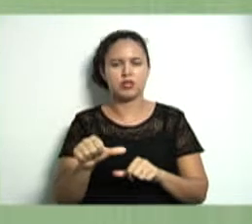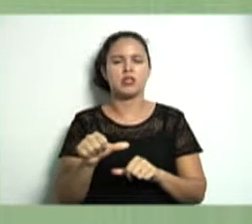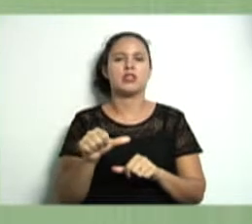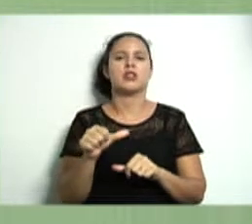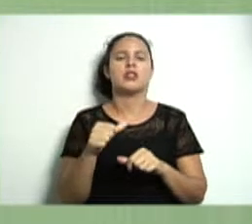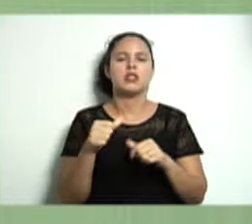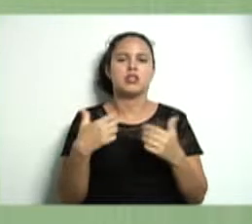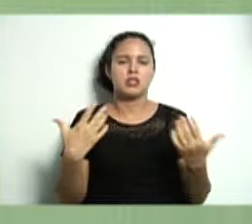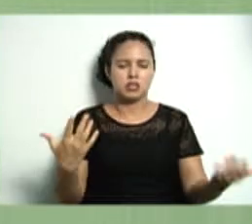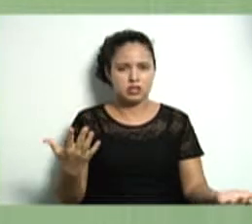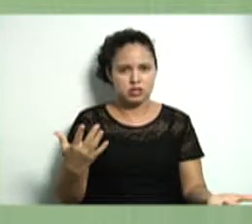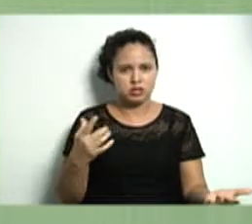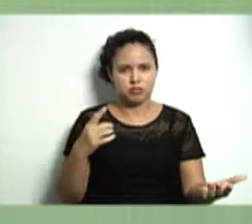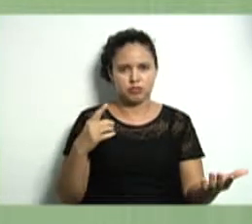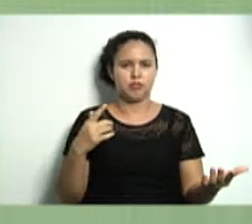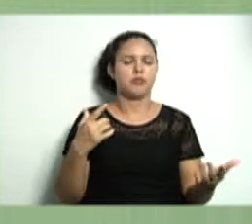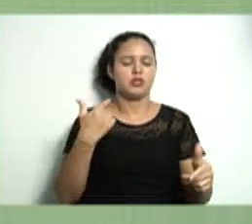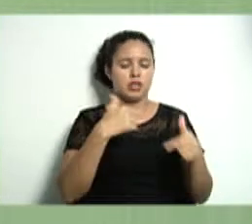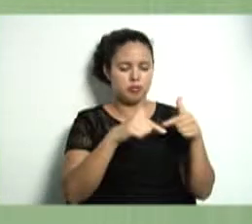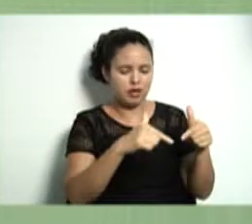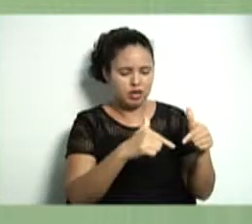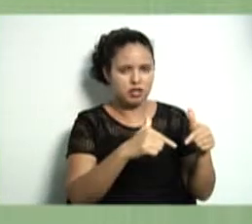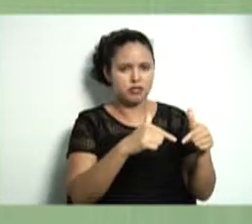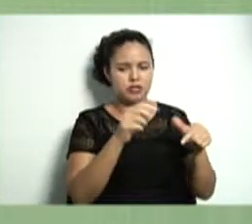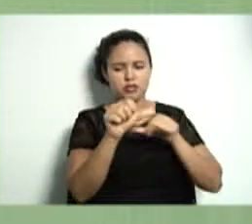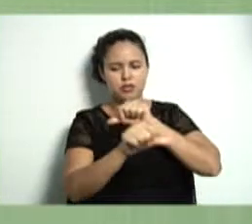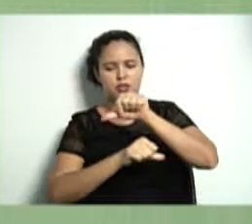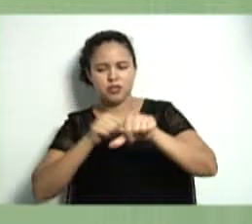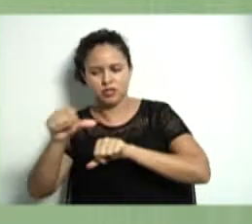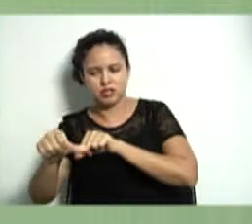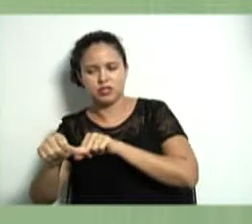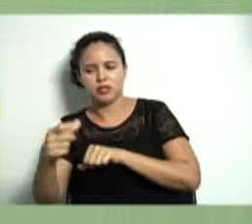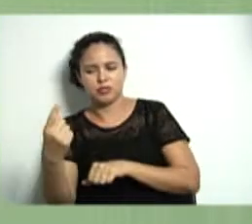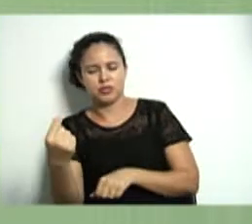para serem trocados por dinheiro.